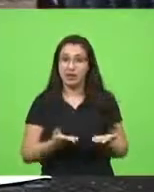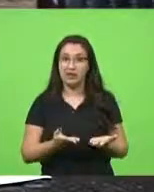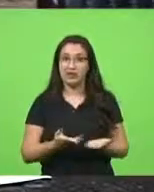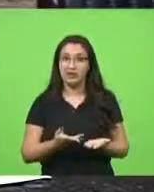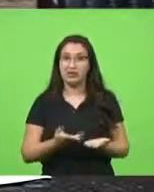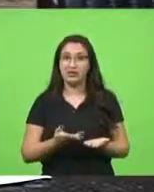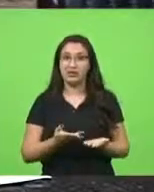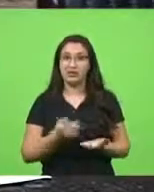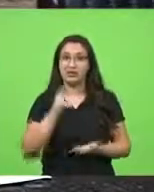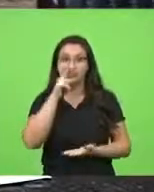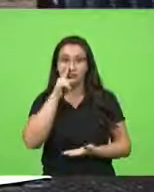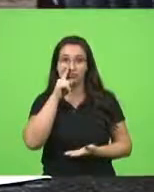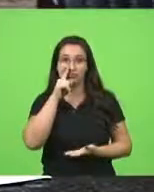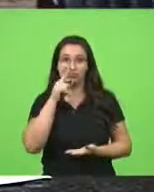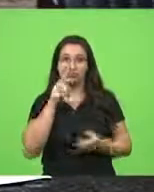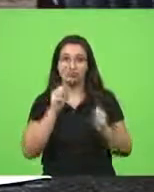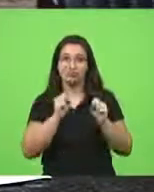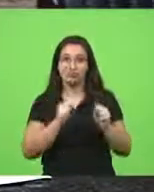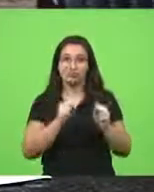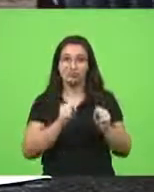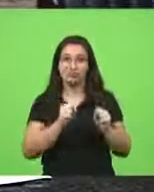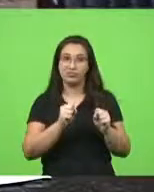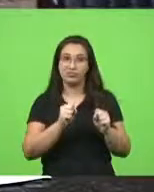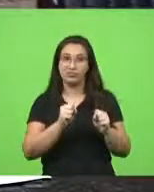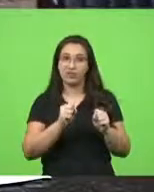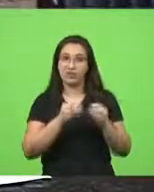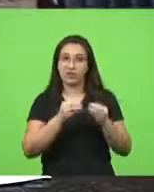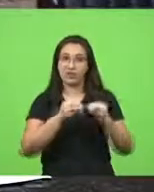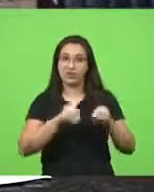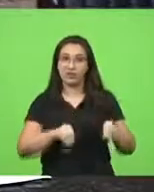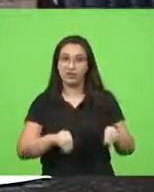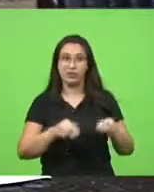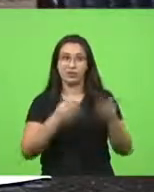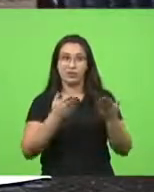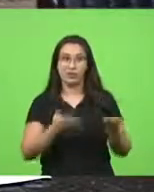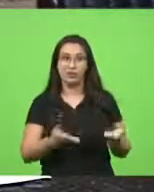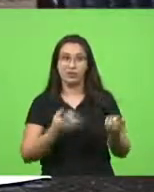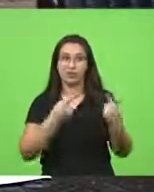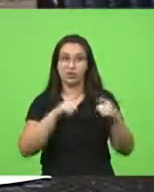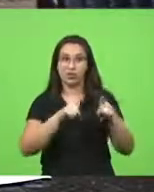e podendo ser achacadas, atacadas pelo Estado.